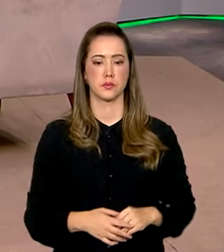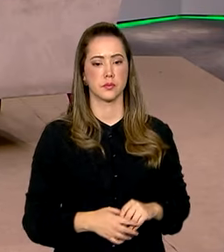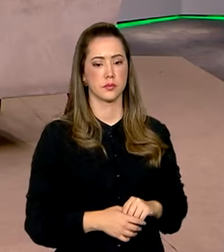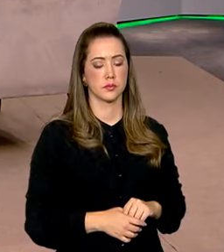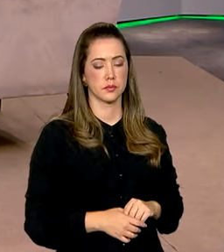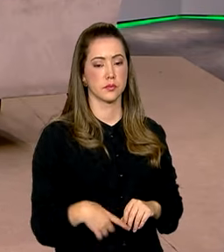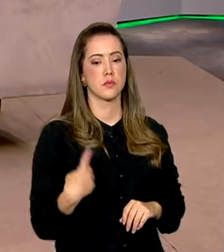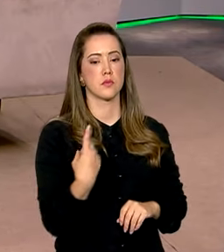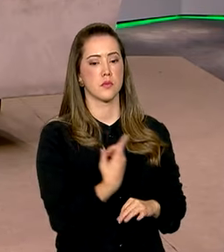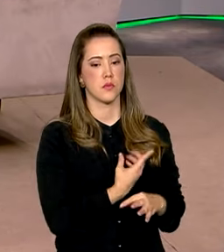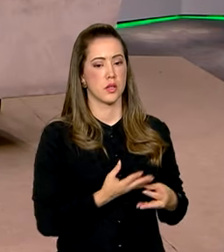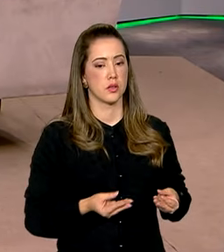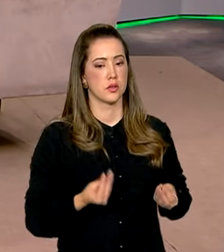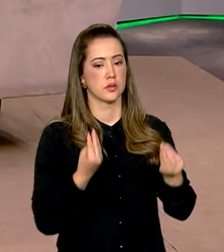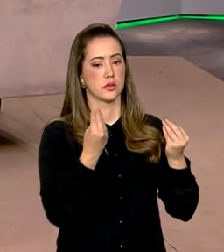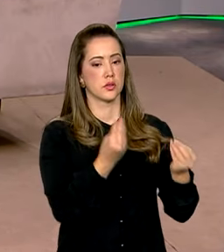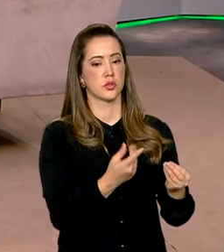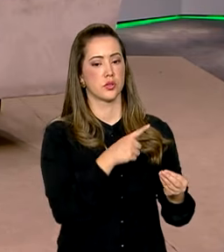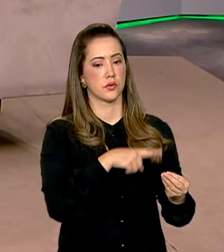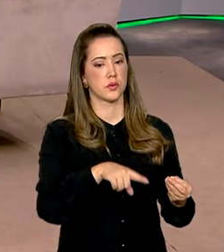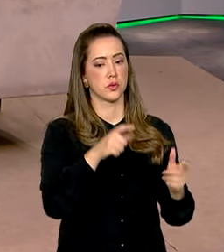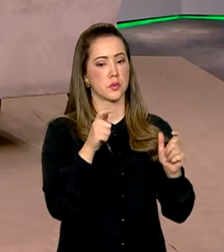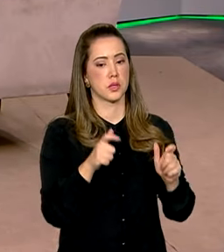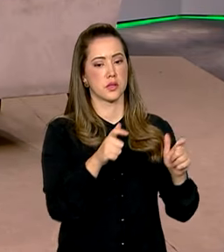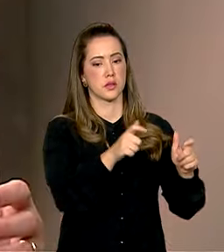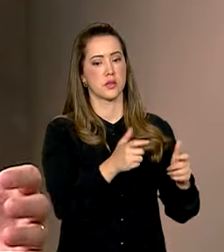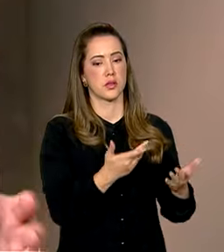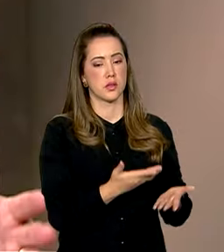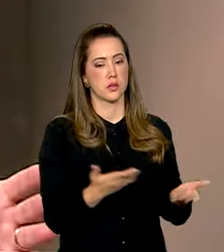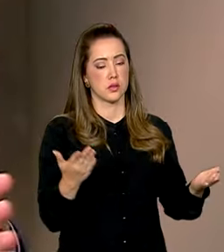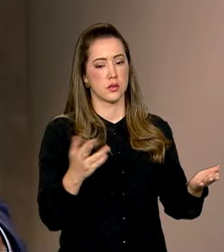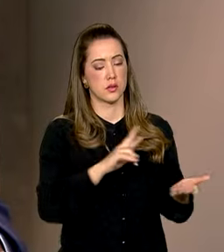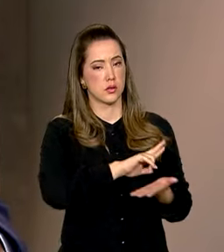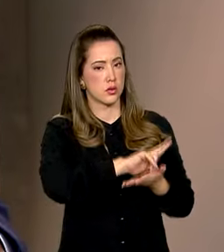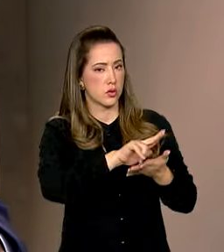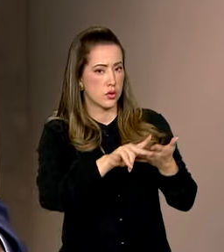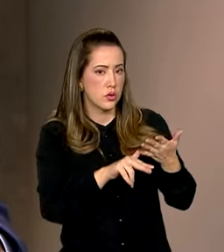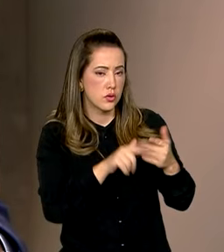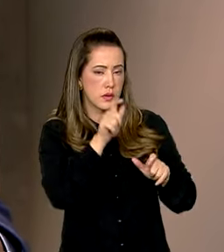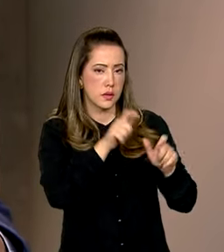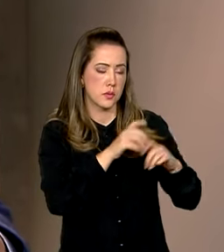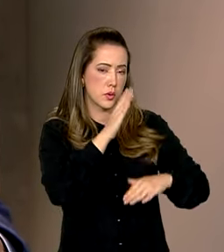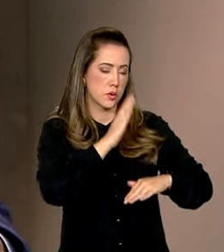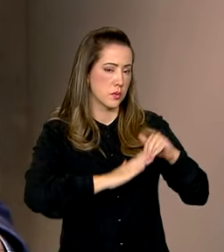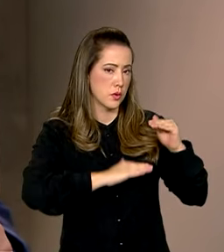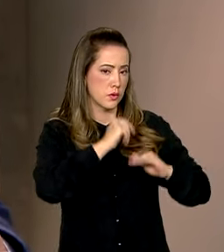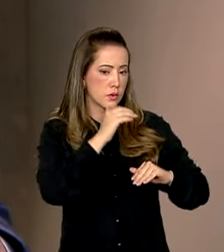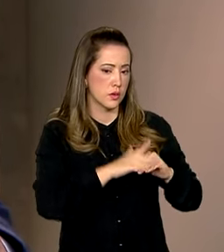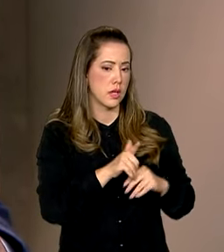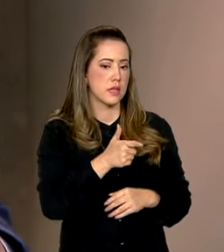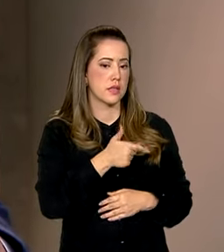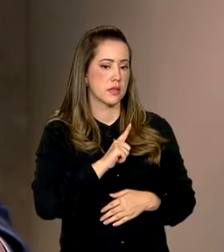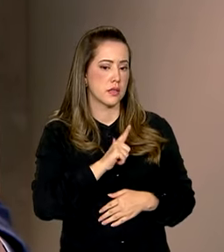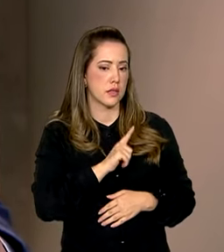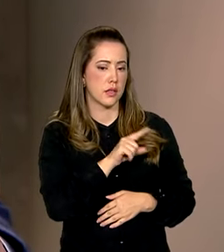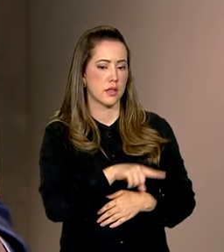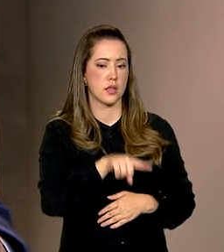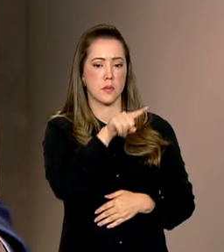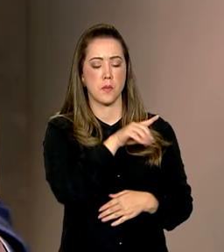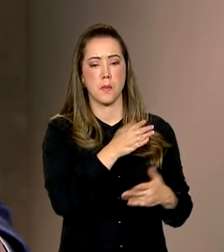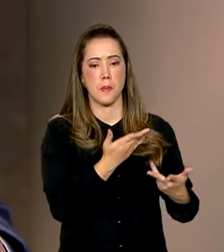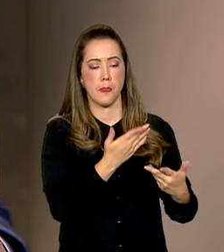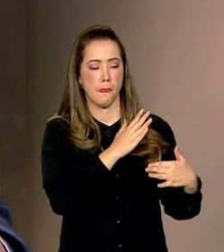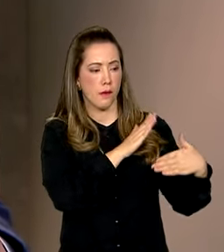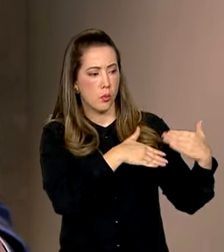é? Nós levamos para essa oficina, para essa maratona, vários funcionários do CEPRO que possuem, né,